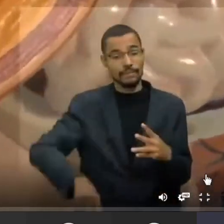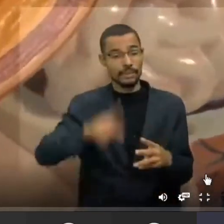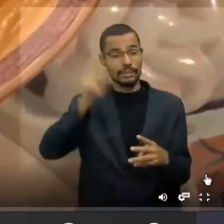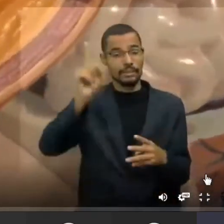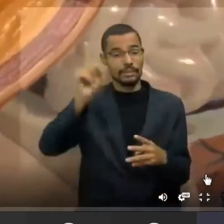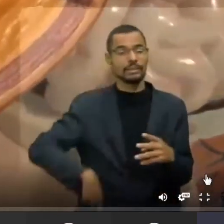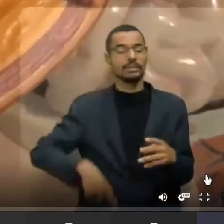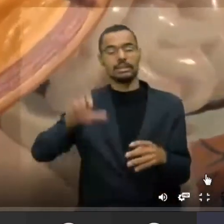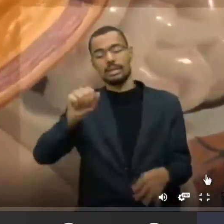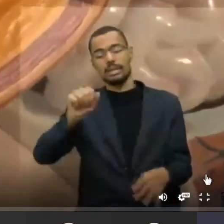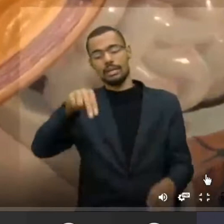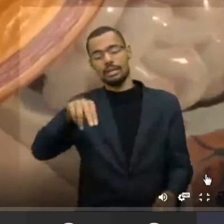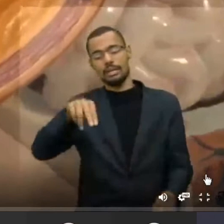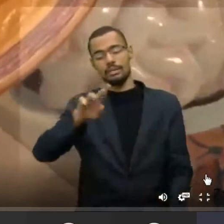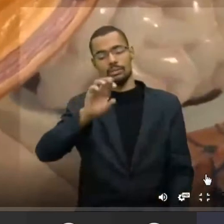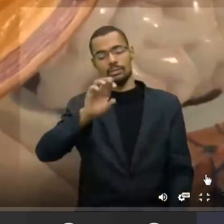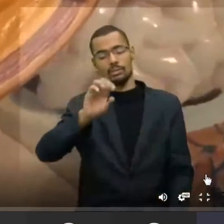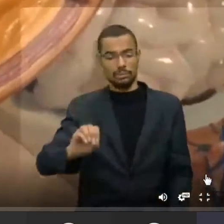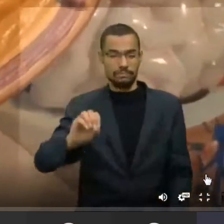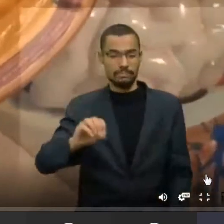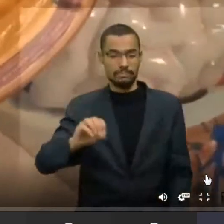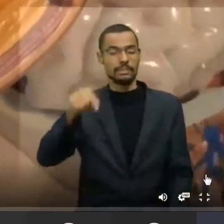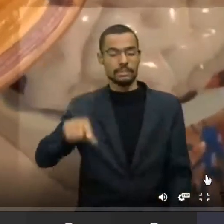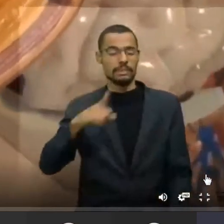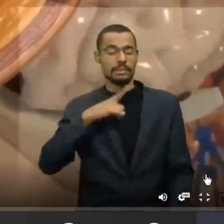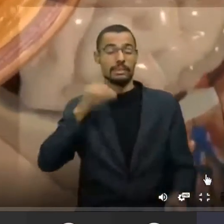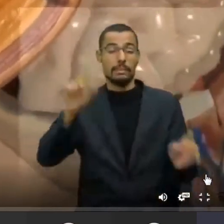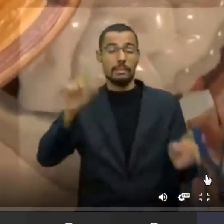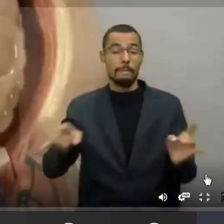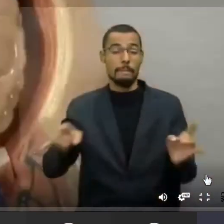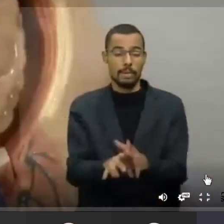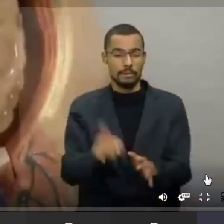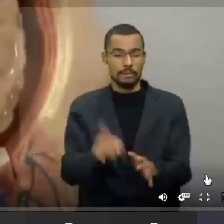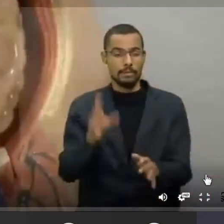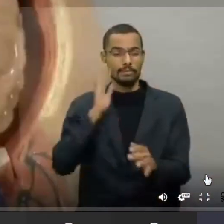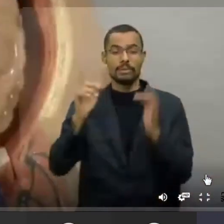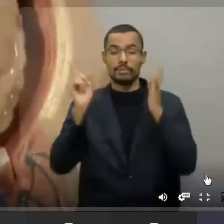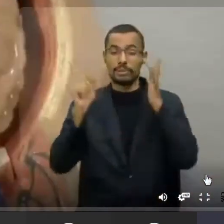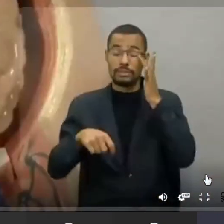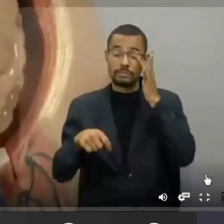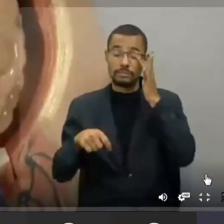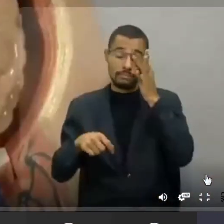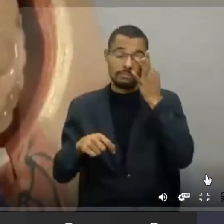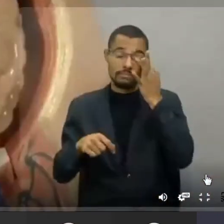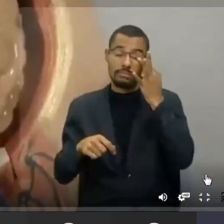é a região de antro. Então, ele está próximo à região pilórica.